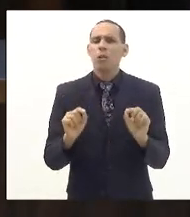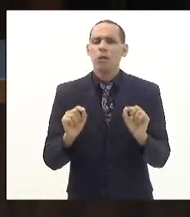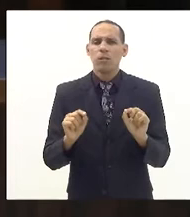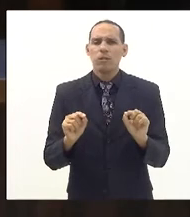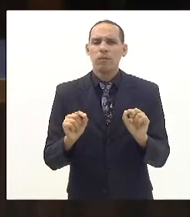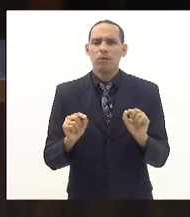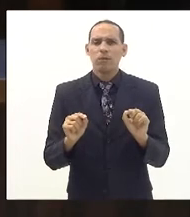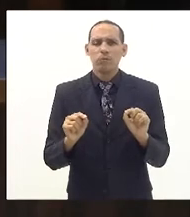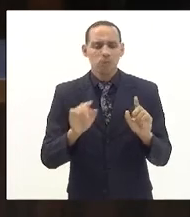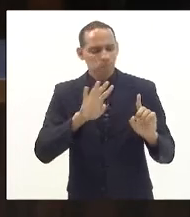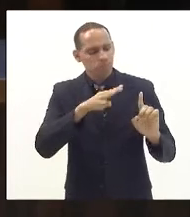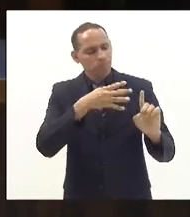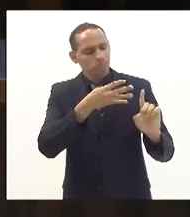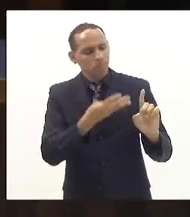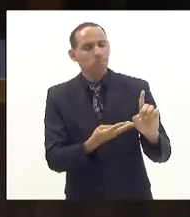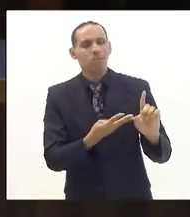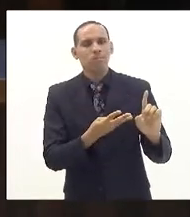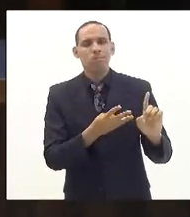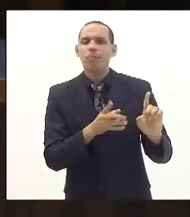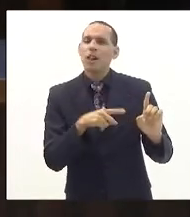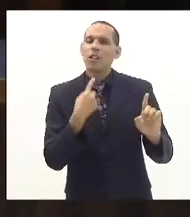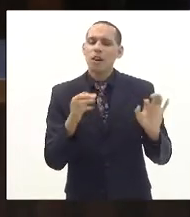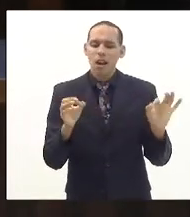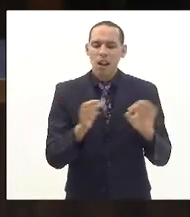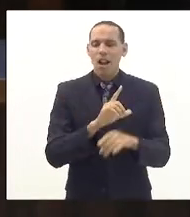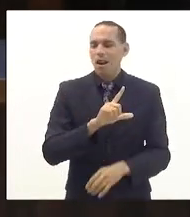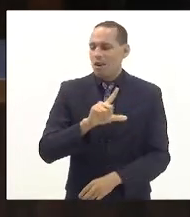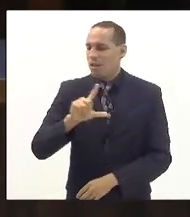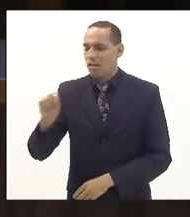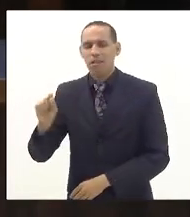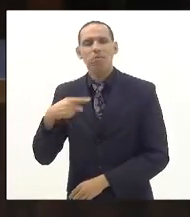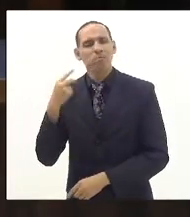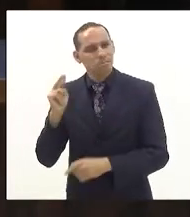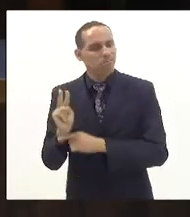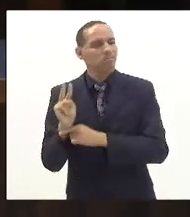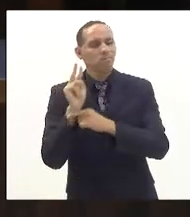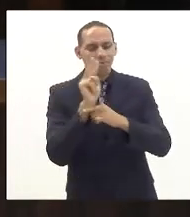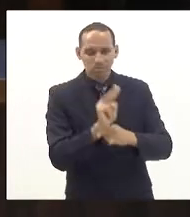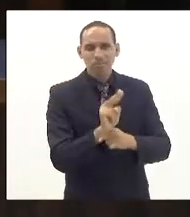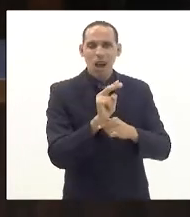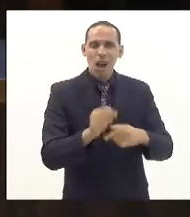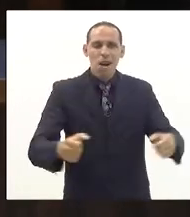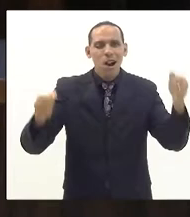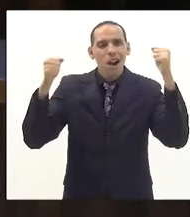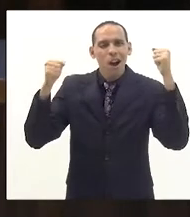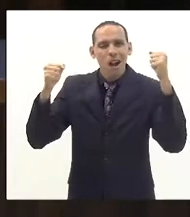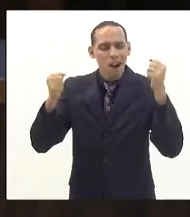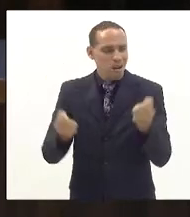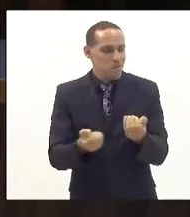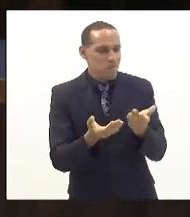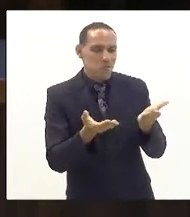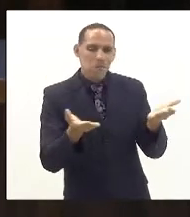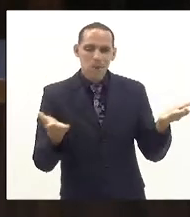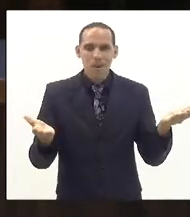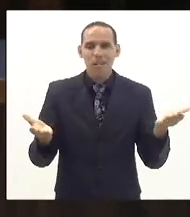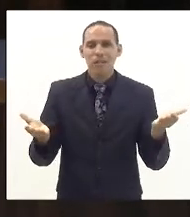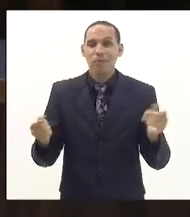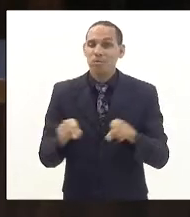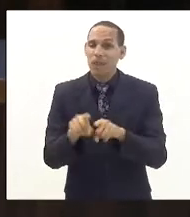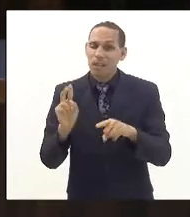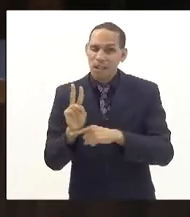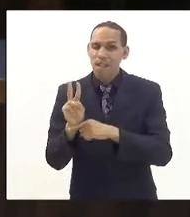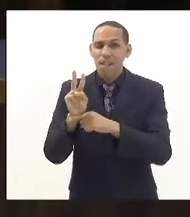homenagem, nós saiamos daqui com compromisso de defesa das nossas torcidas, de defesa